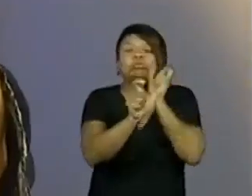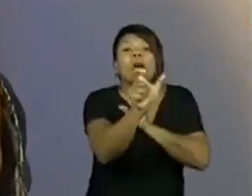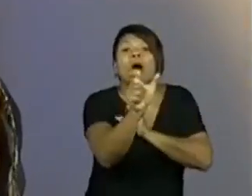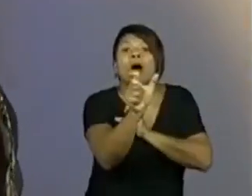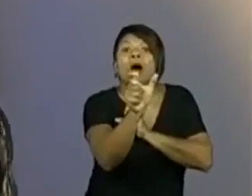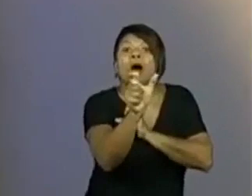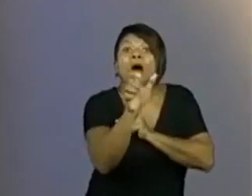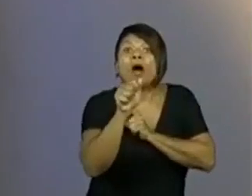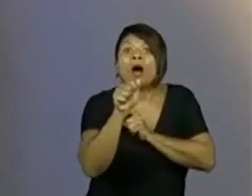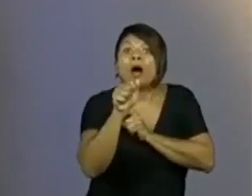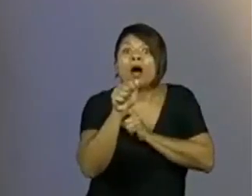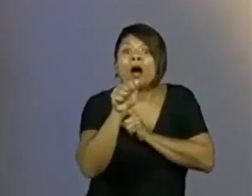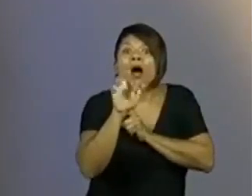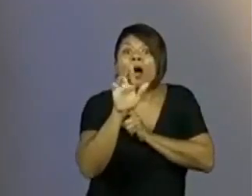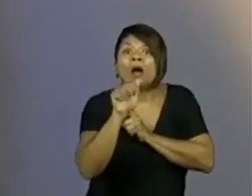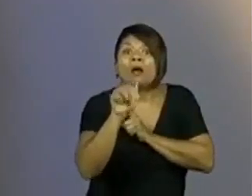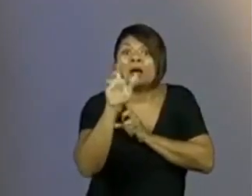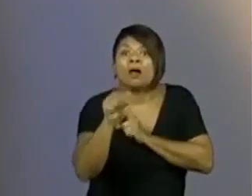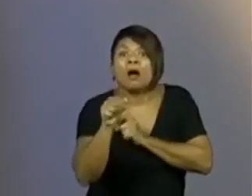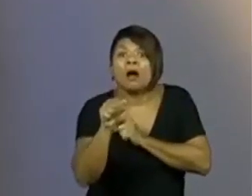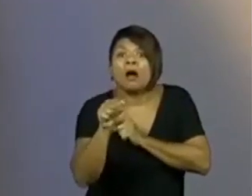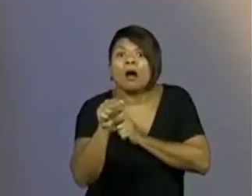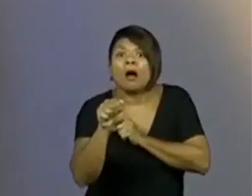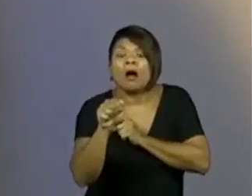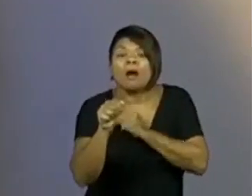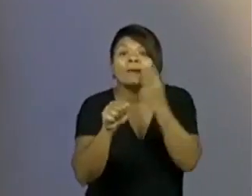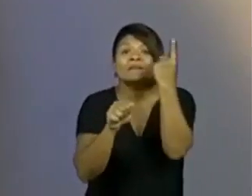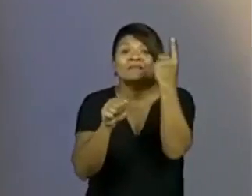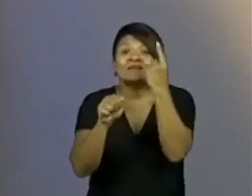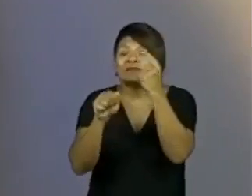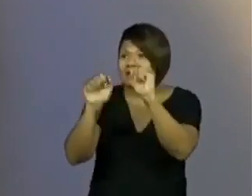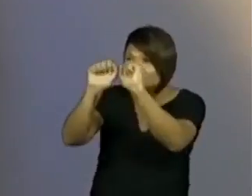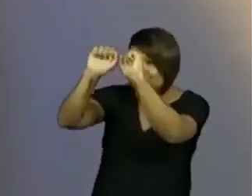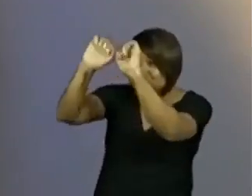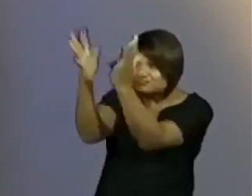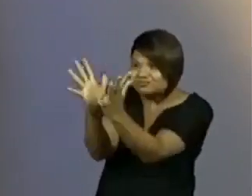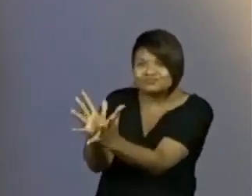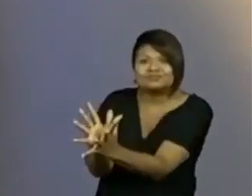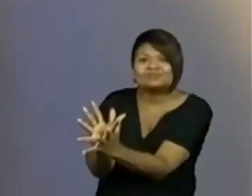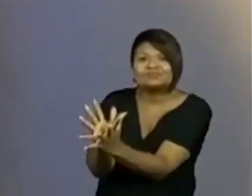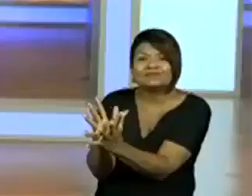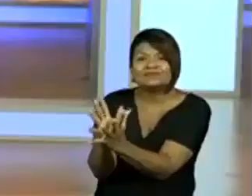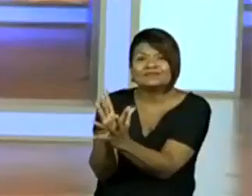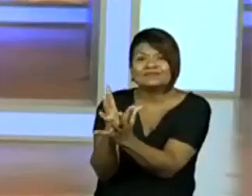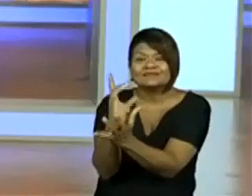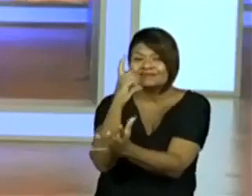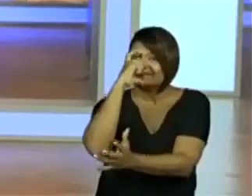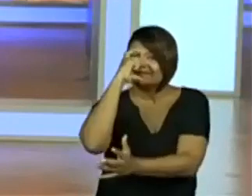boca. Arara! E a primeira arara se fez.